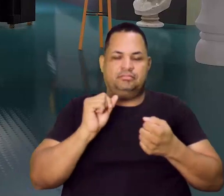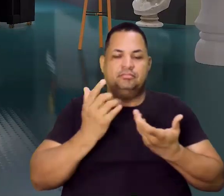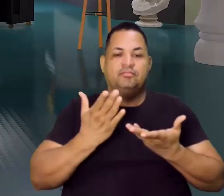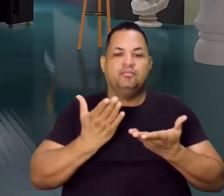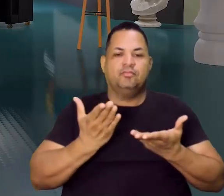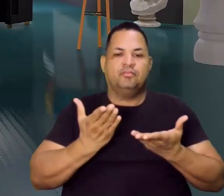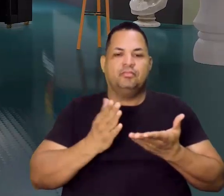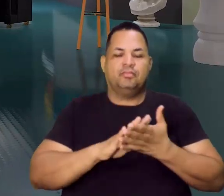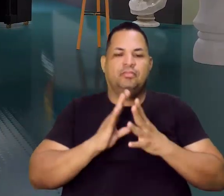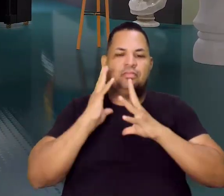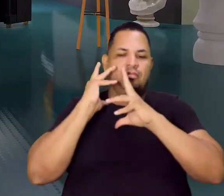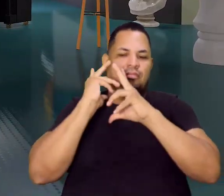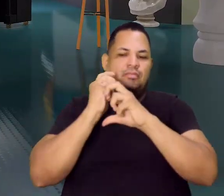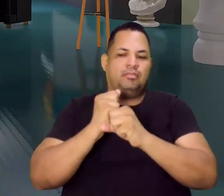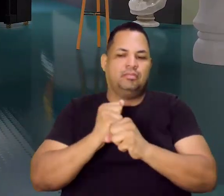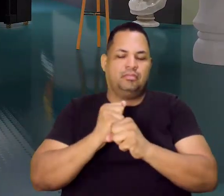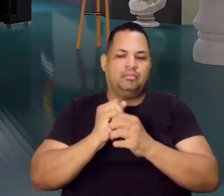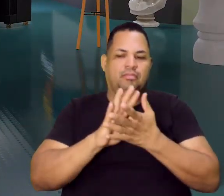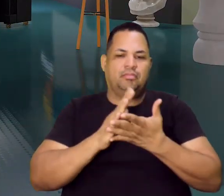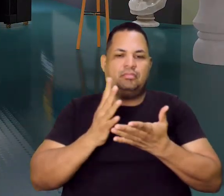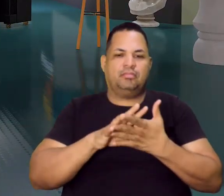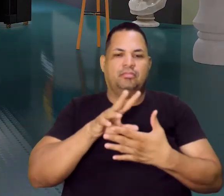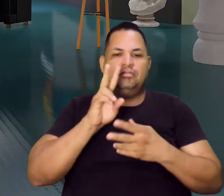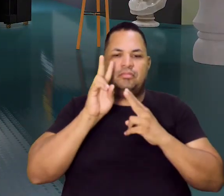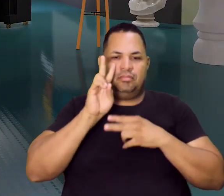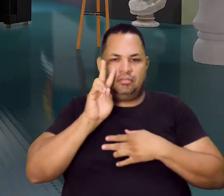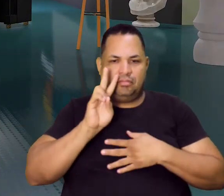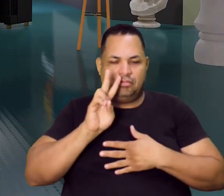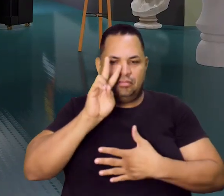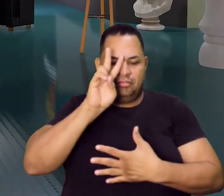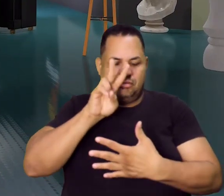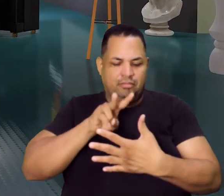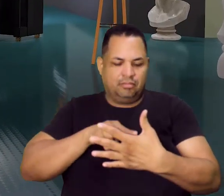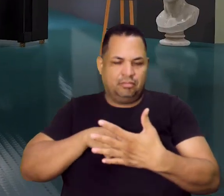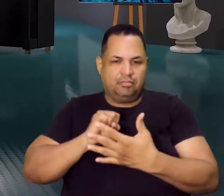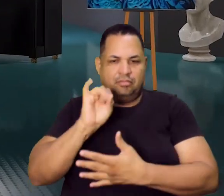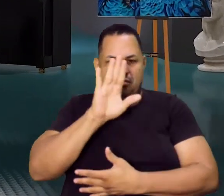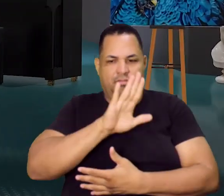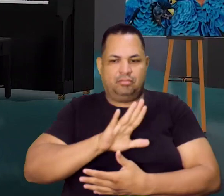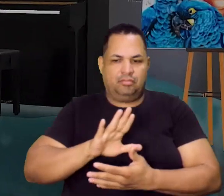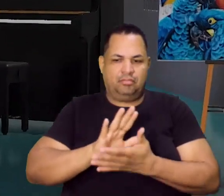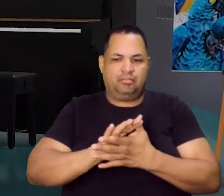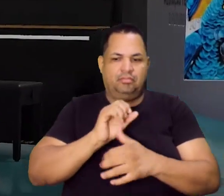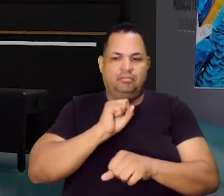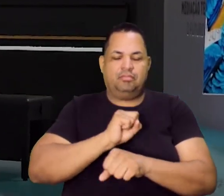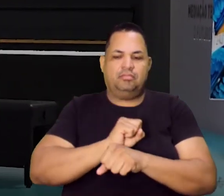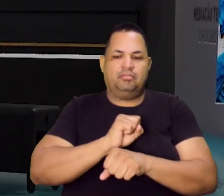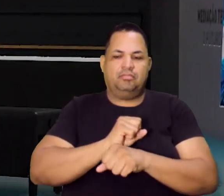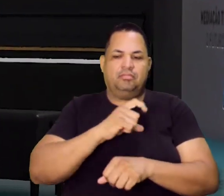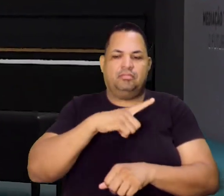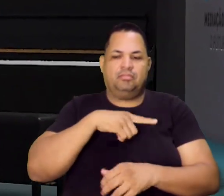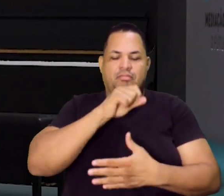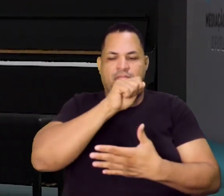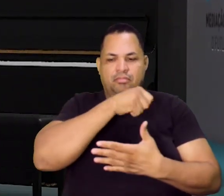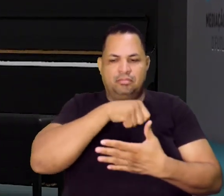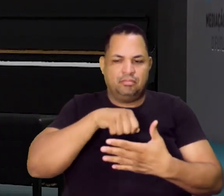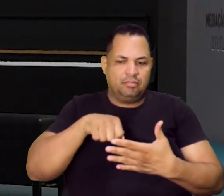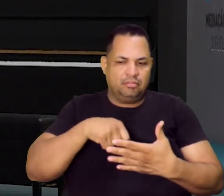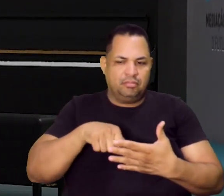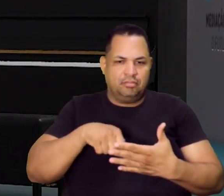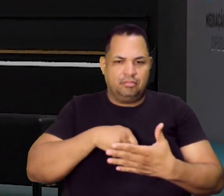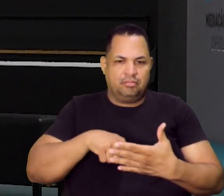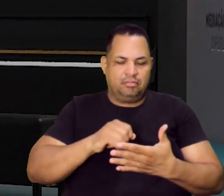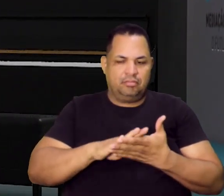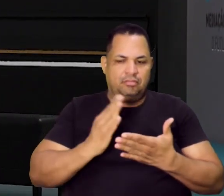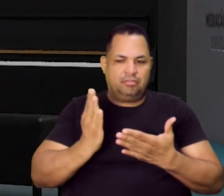então revisar, né, sobre leitura de imagem. Espero que vocês tenham escrito, né, anotado aí